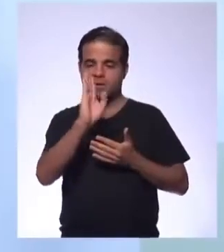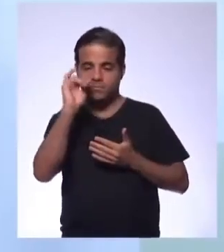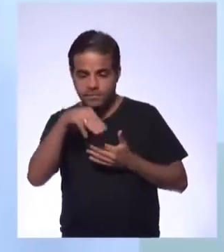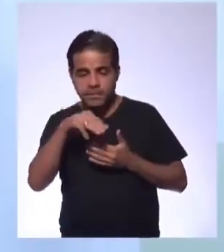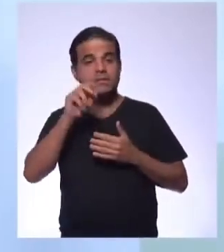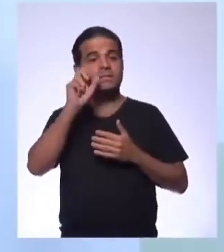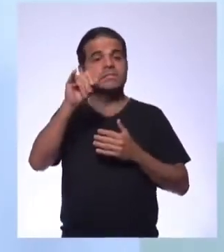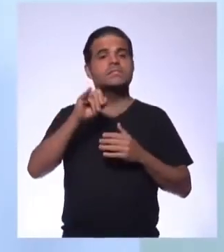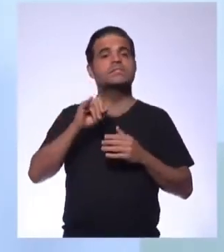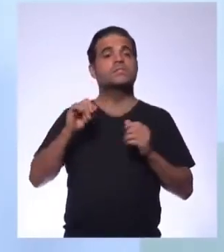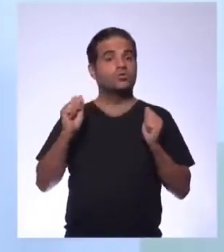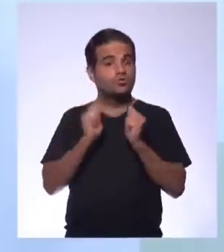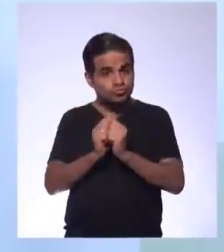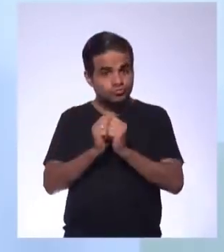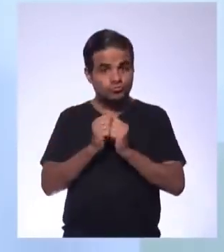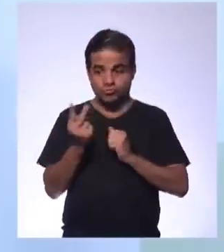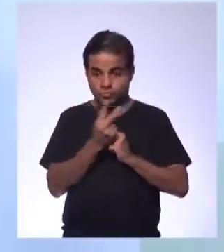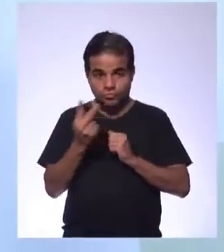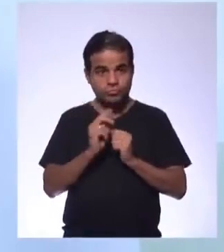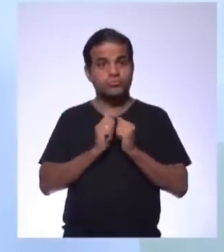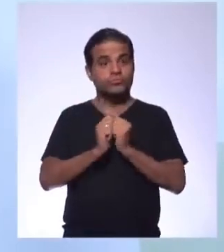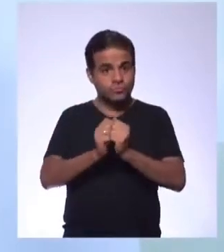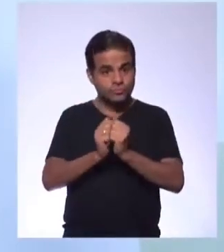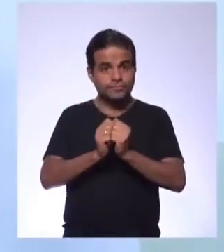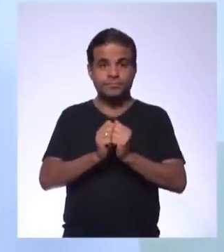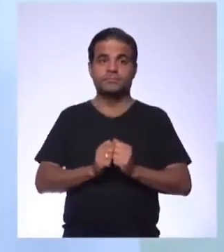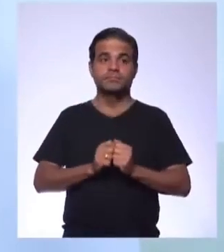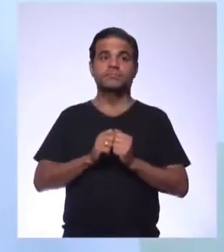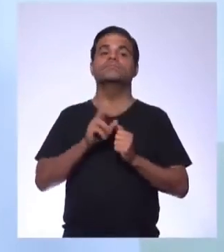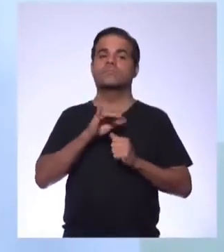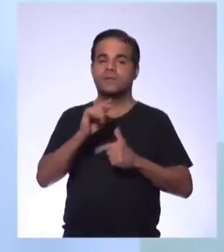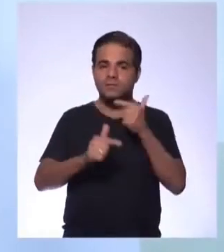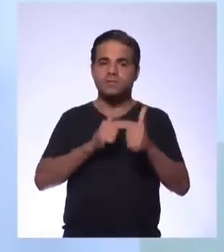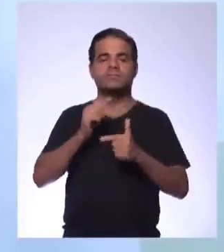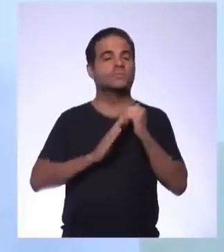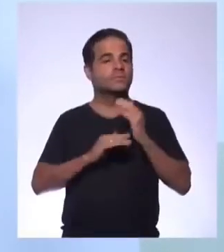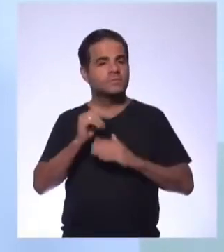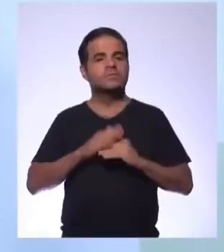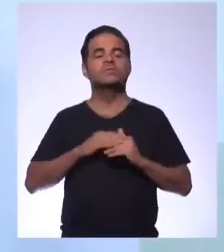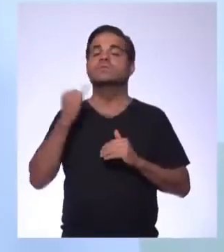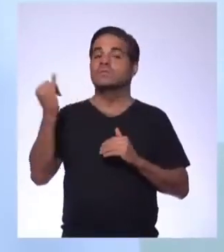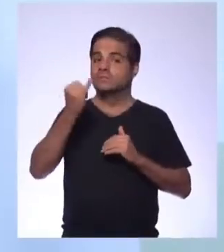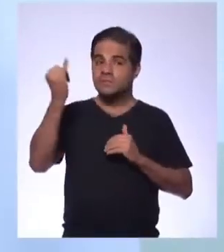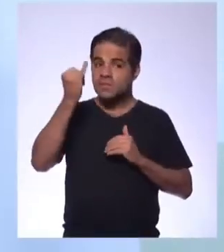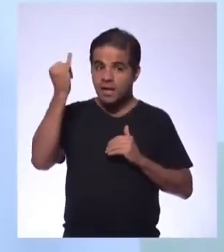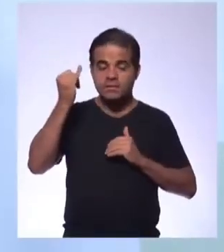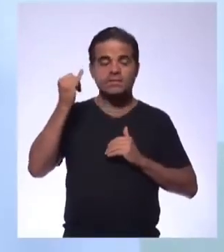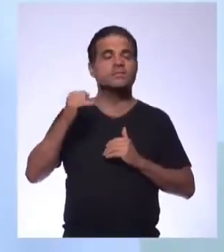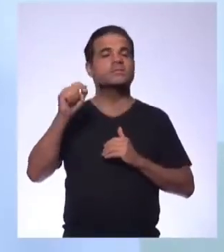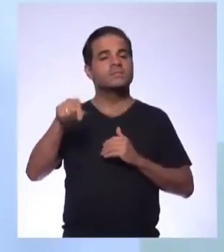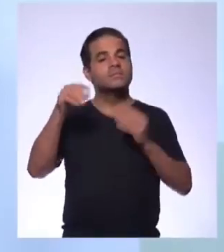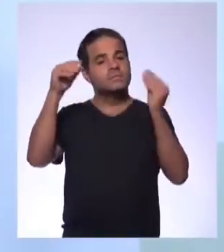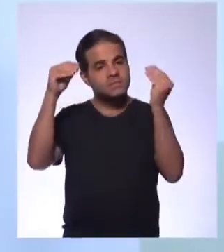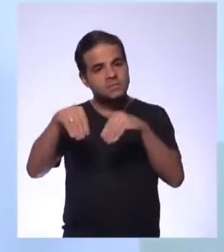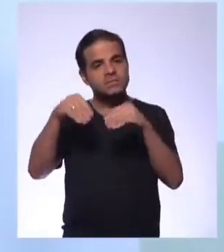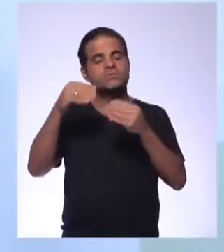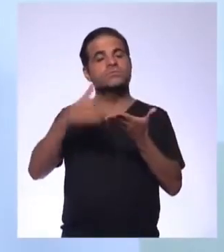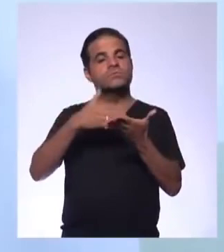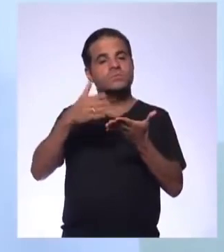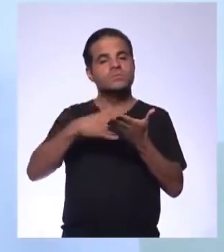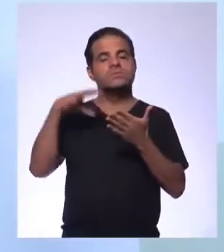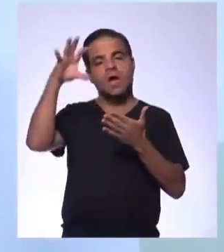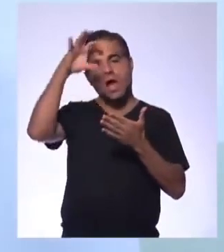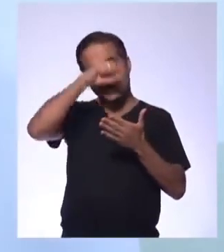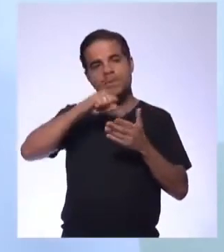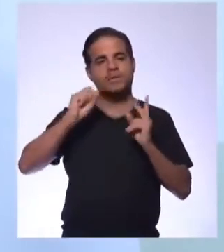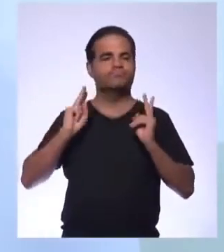Porém, simultaneamente, a gente já vai trabalhando com as habilidades essenciais que estão no caderno Aprender Sempre. Acho que